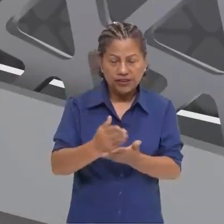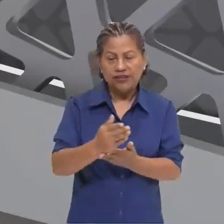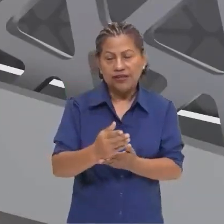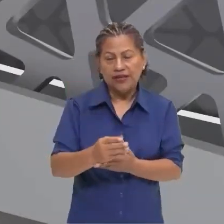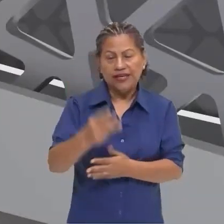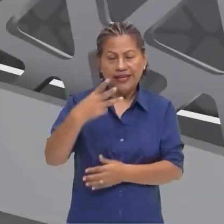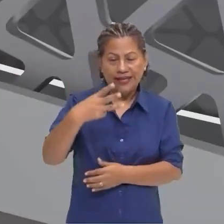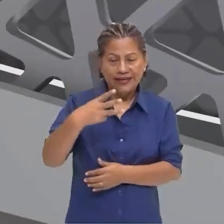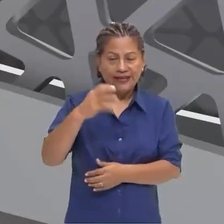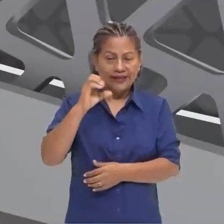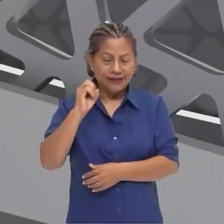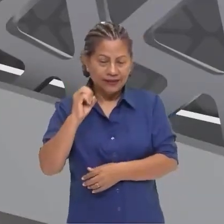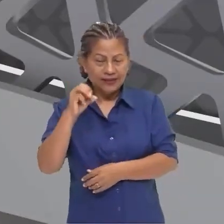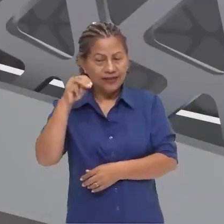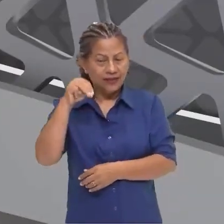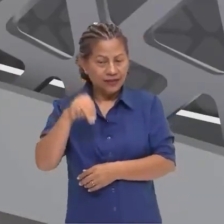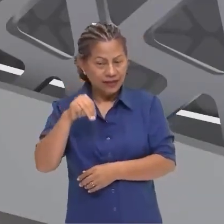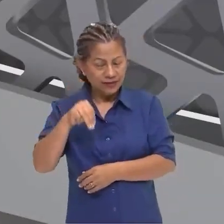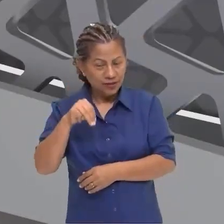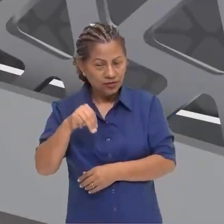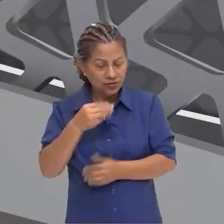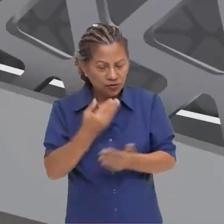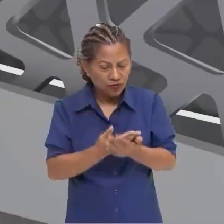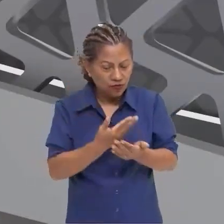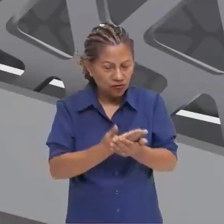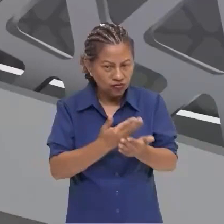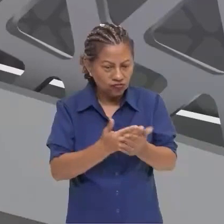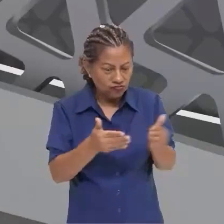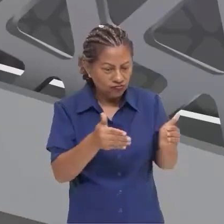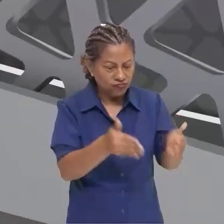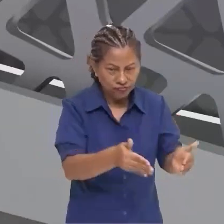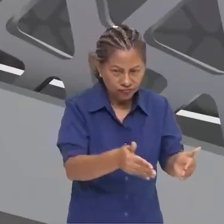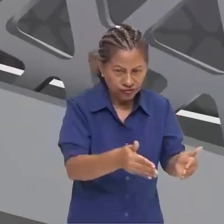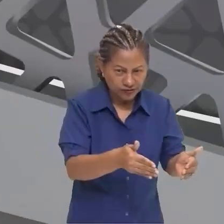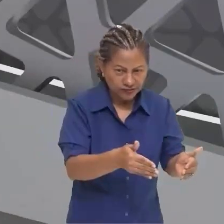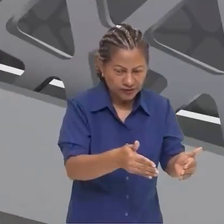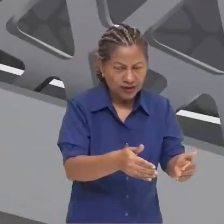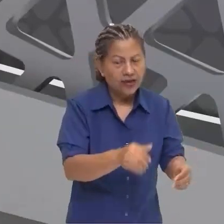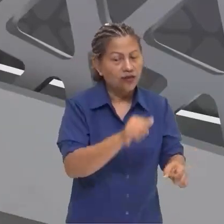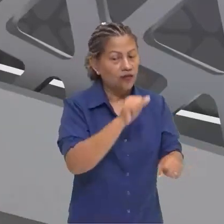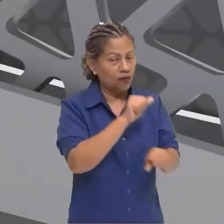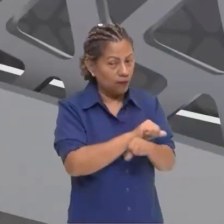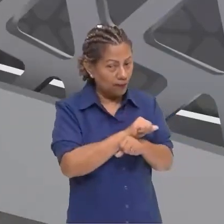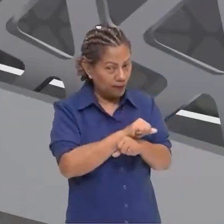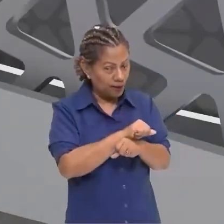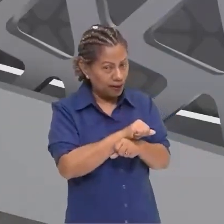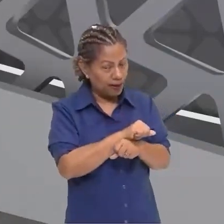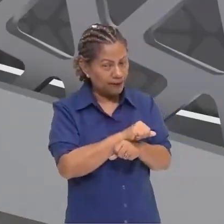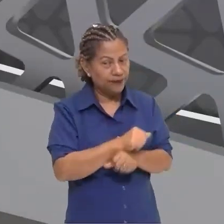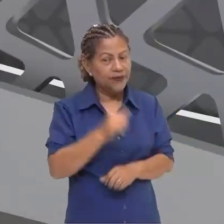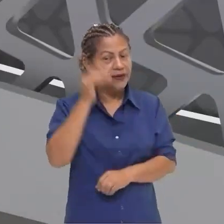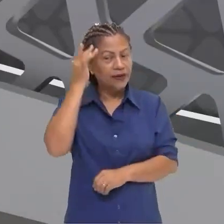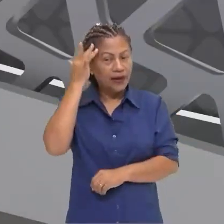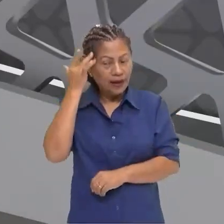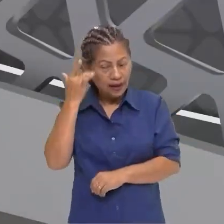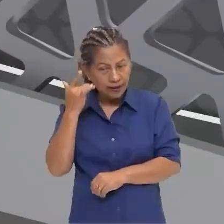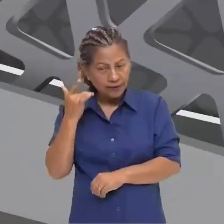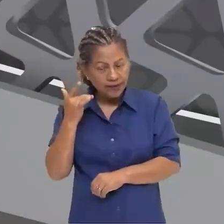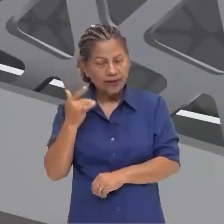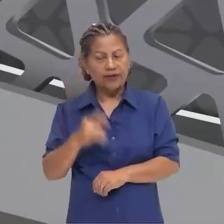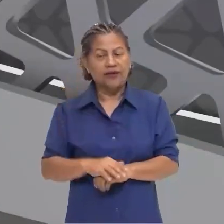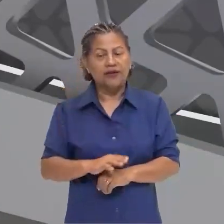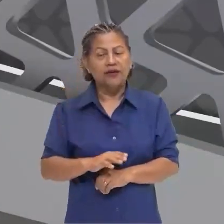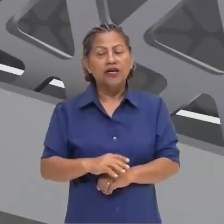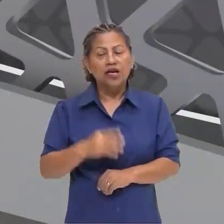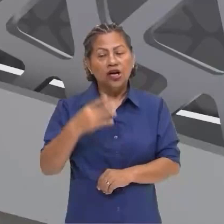colocar aqui no relógio e vou estudar meia hora. Passada essa meia hora, eu dou um intervalo. Amanhã eu estudo